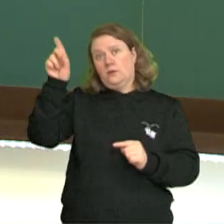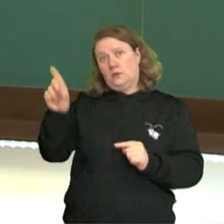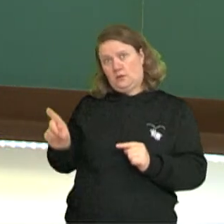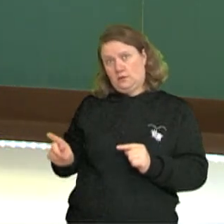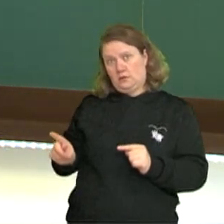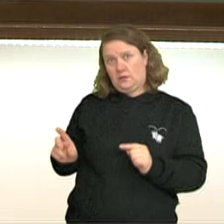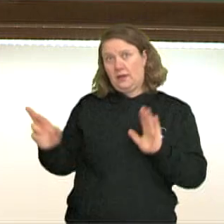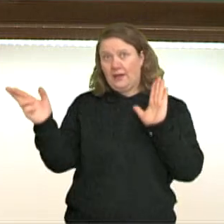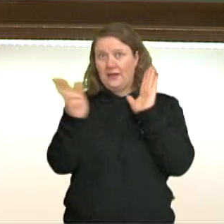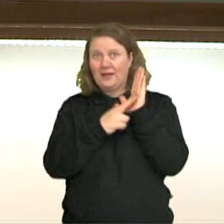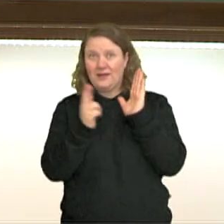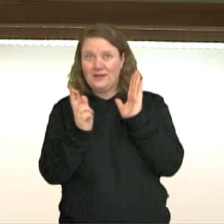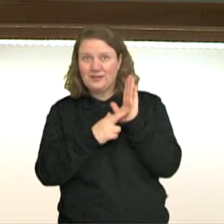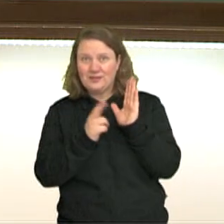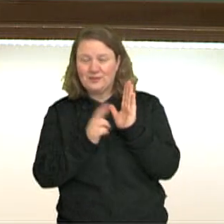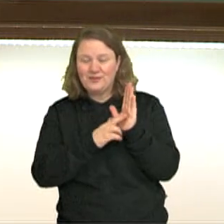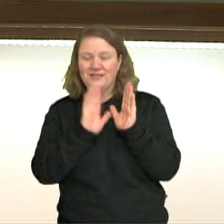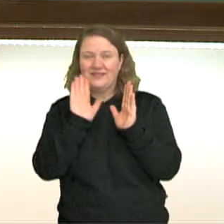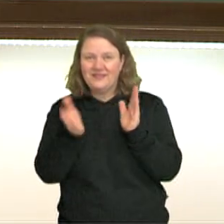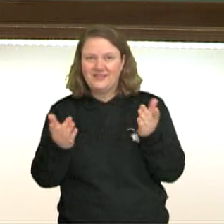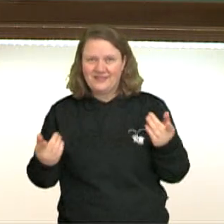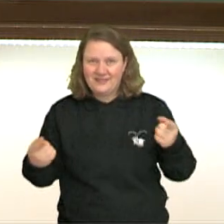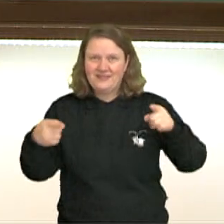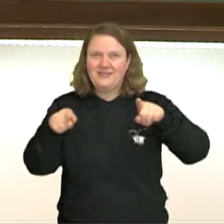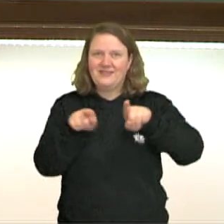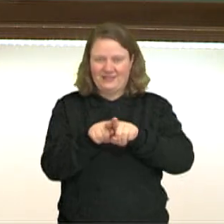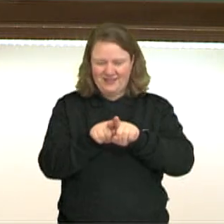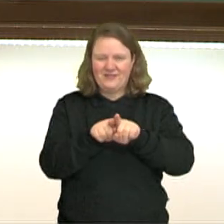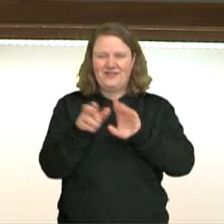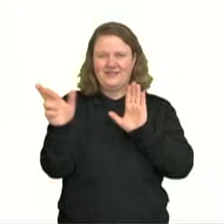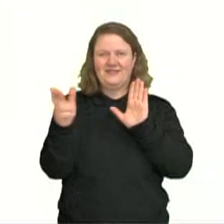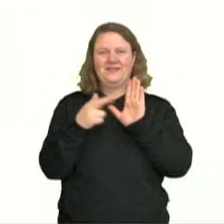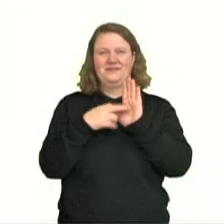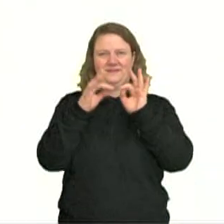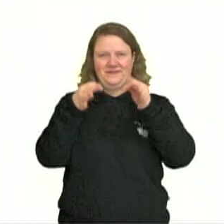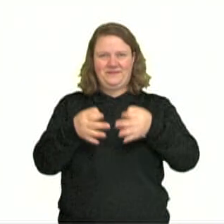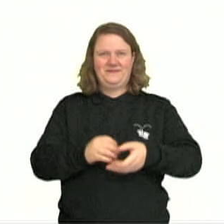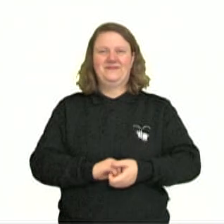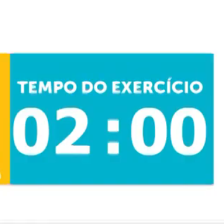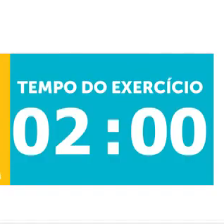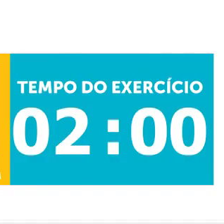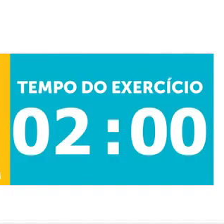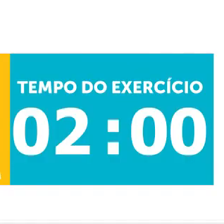conectivos? Respondam aí, eu já volto comentando com vocês o nosso gabarito.